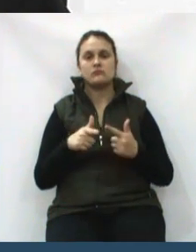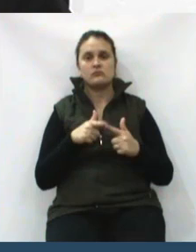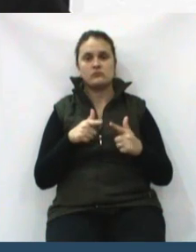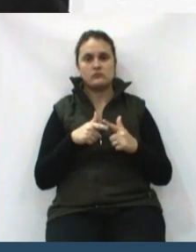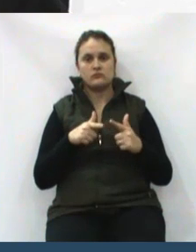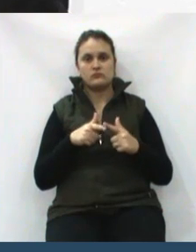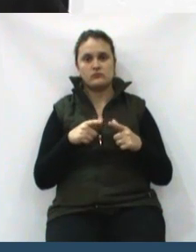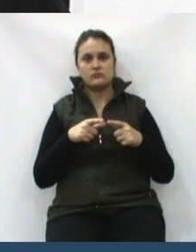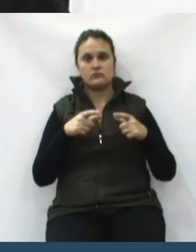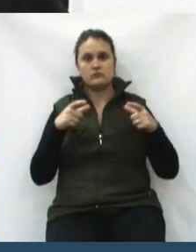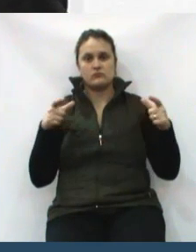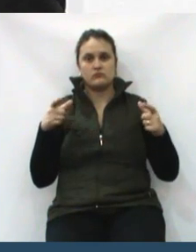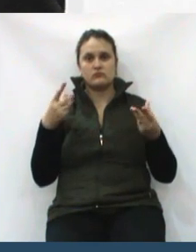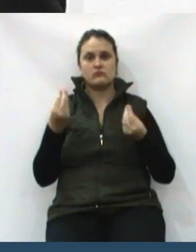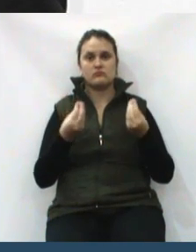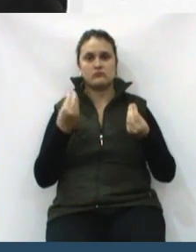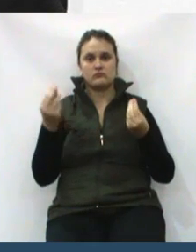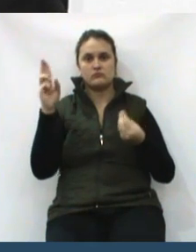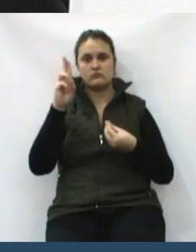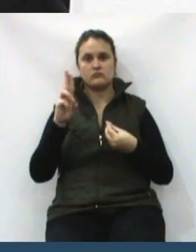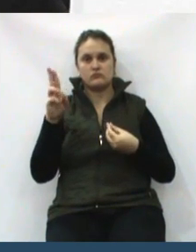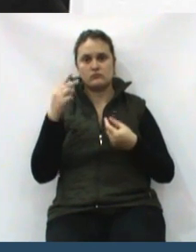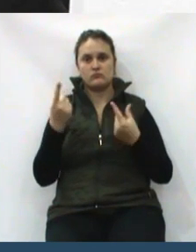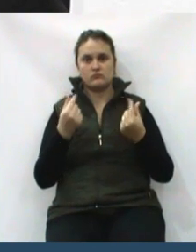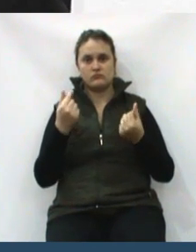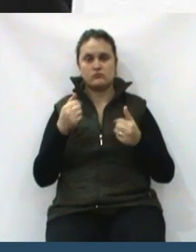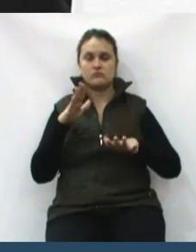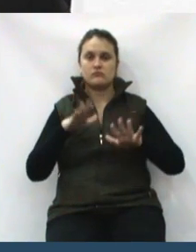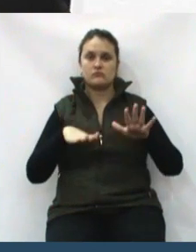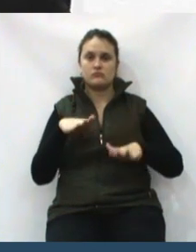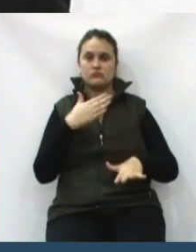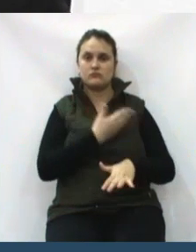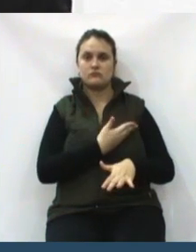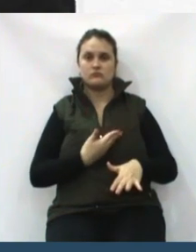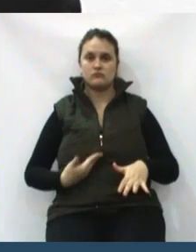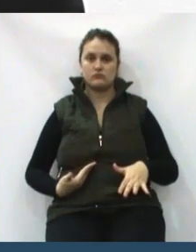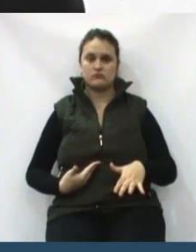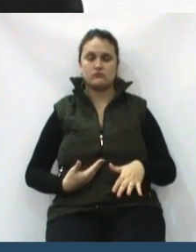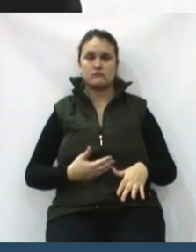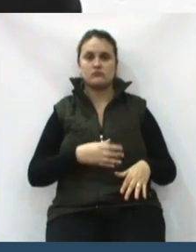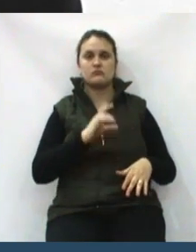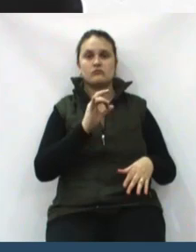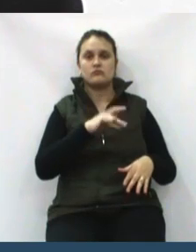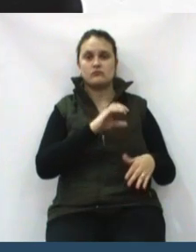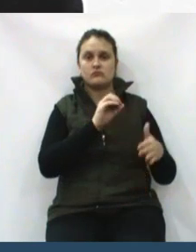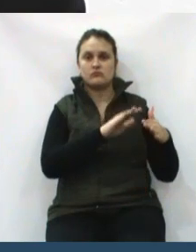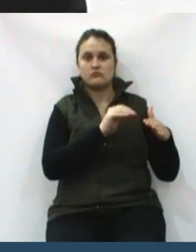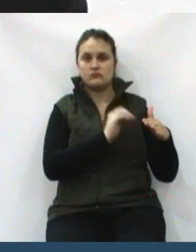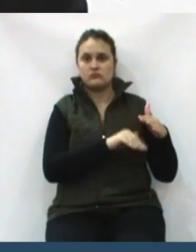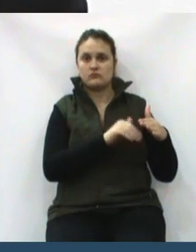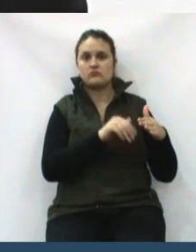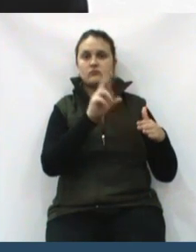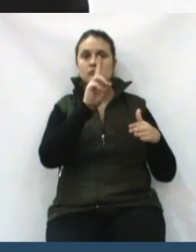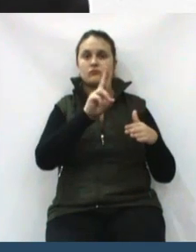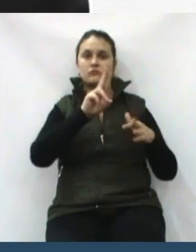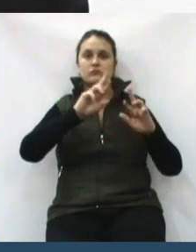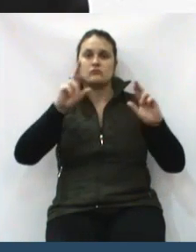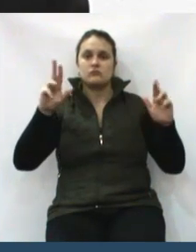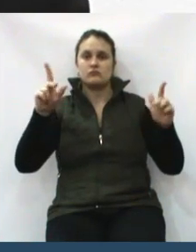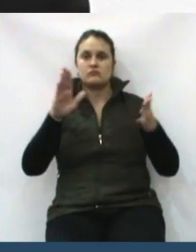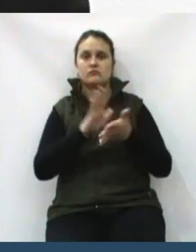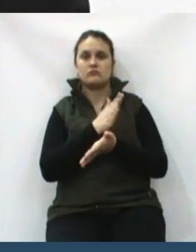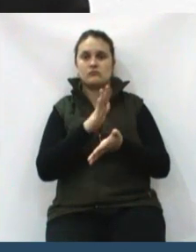maior é a utilização do dinheiro, que muitas vezes o governo joga no caixa único e utiliza para outros setores.